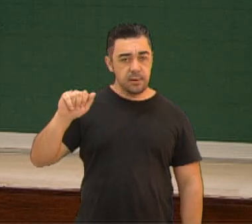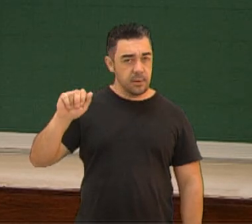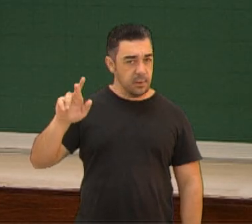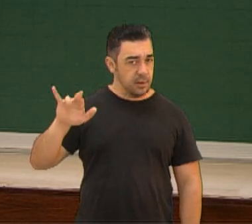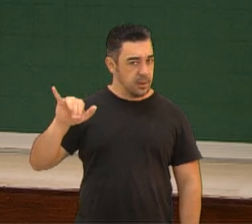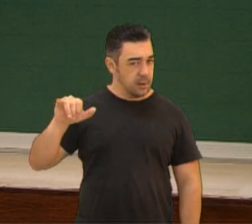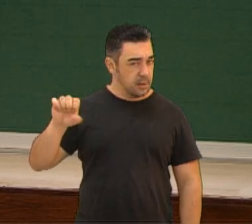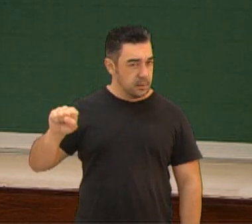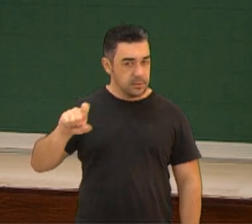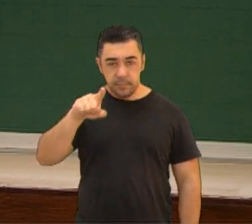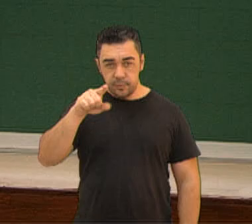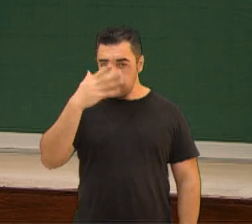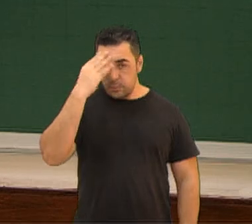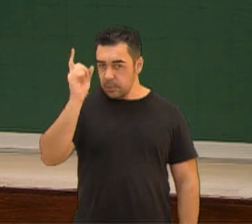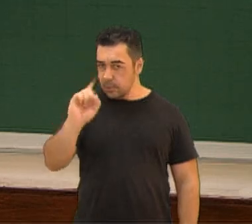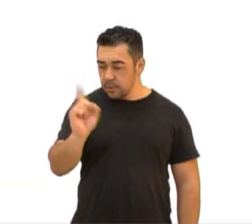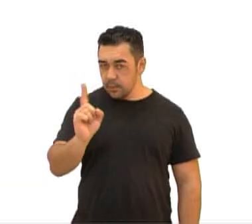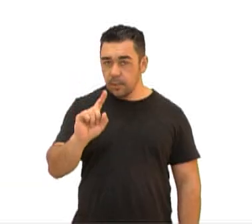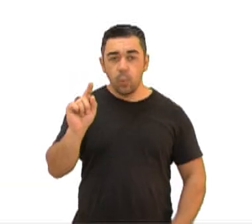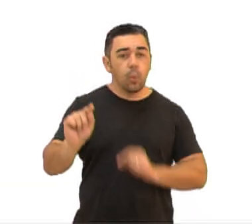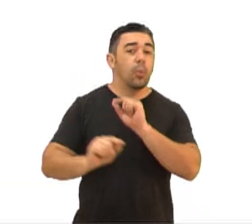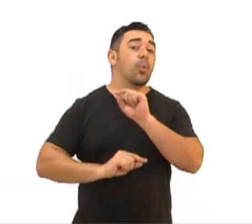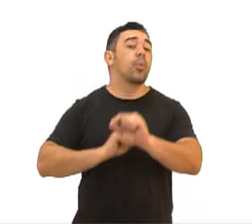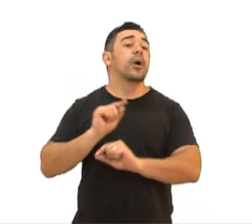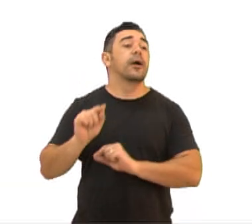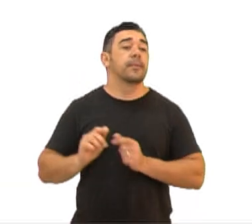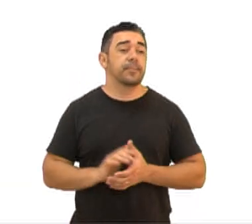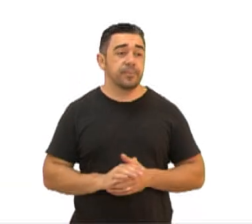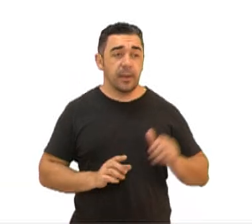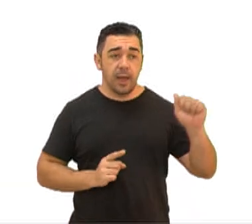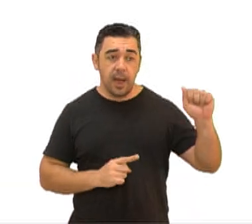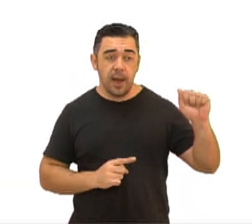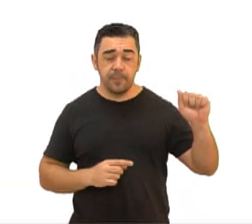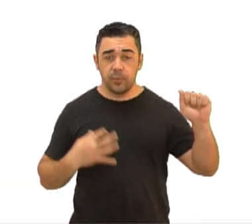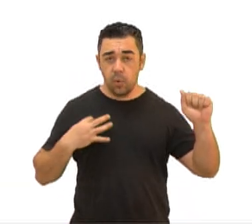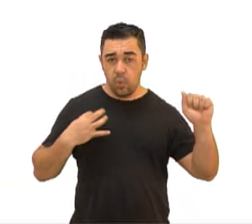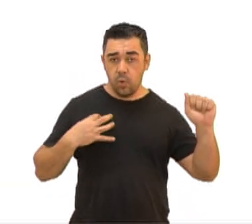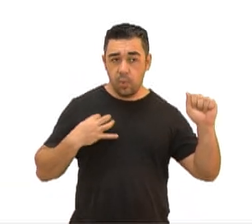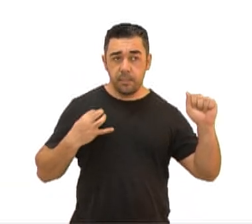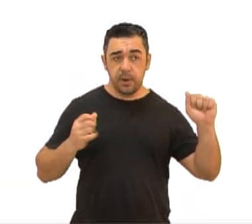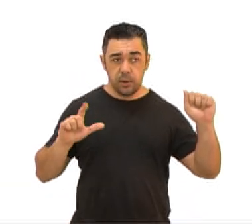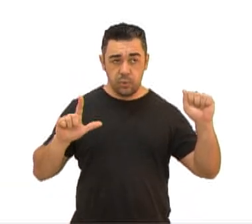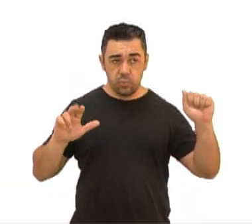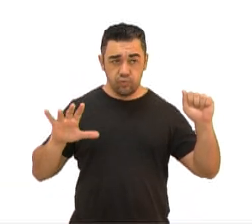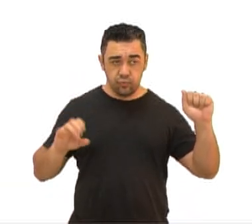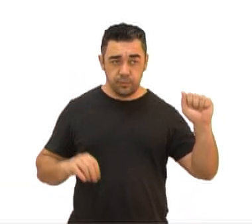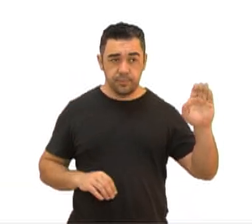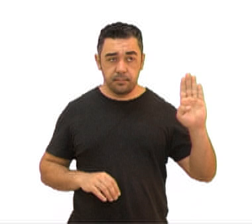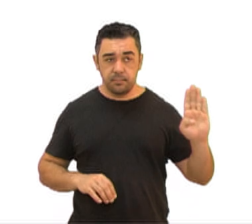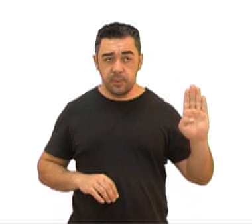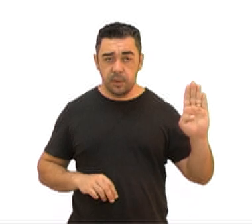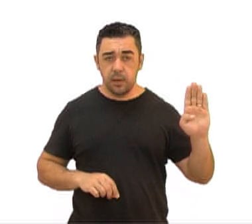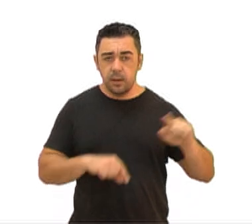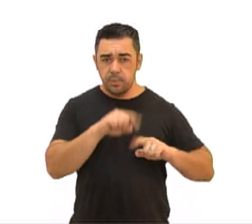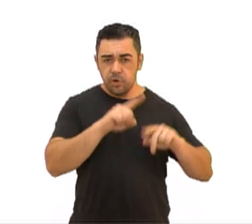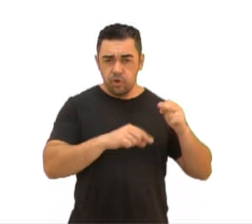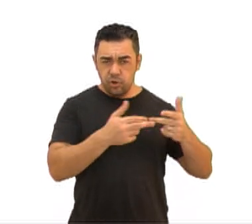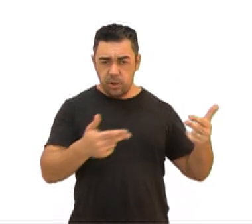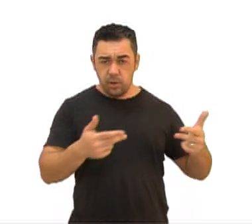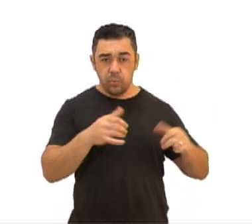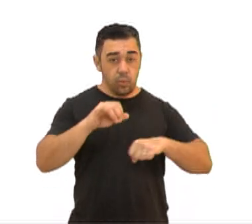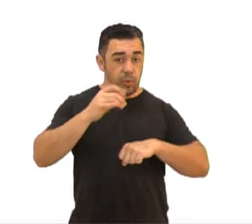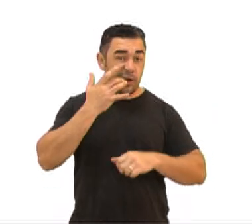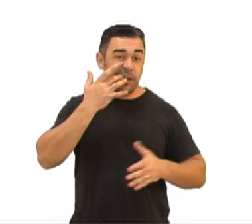não esquecerem mais. O que são especiarias? A. Tecidos de luxo. B. Objetos